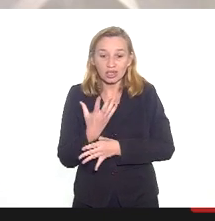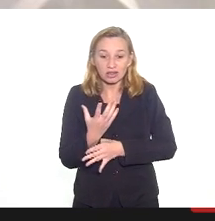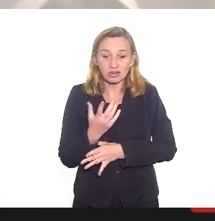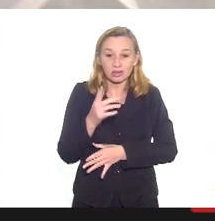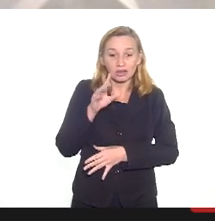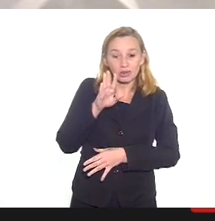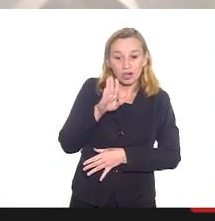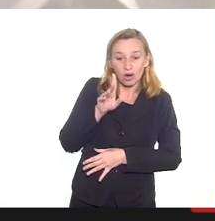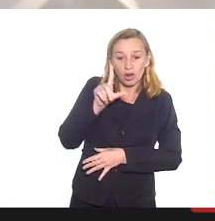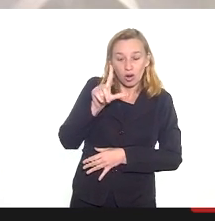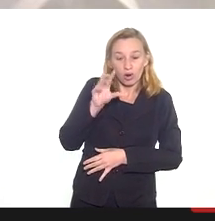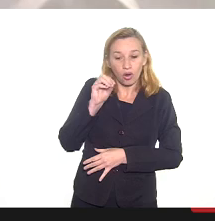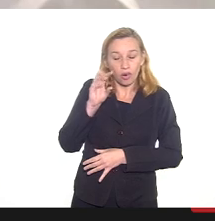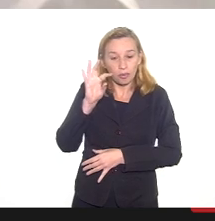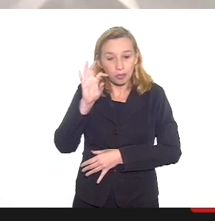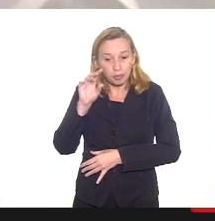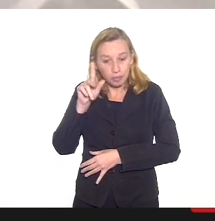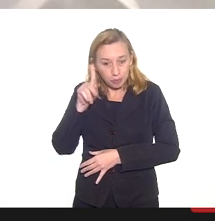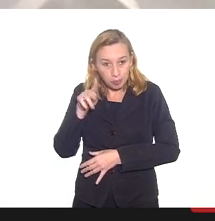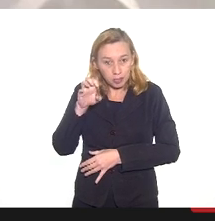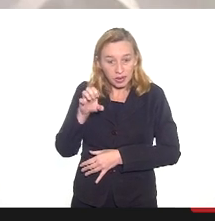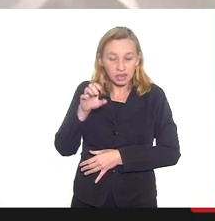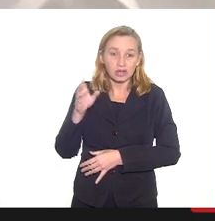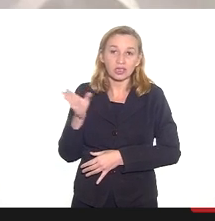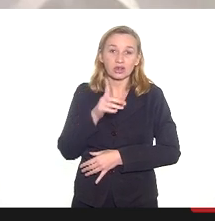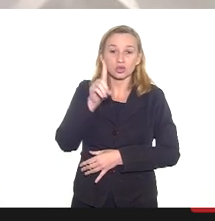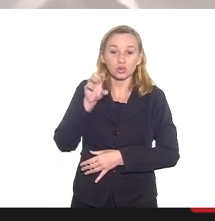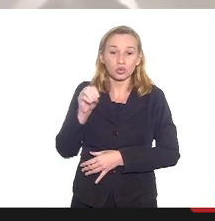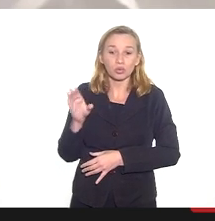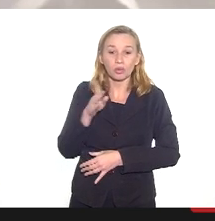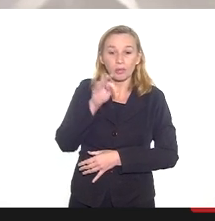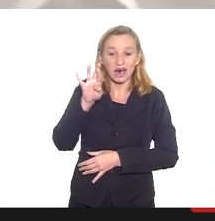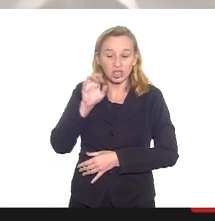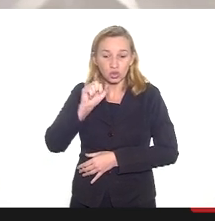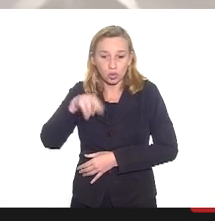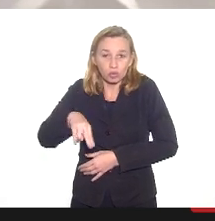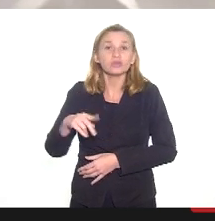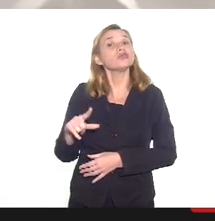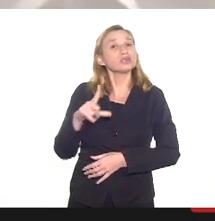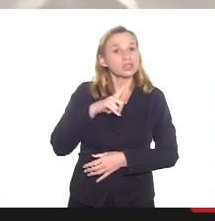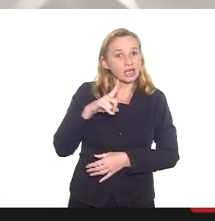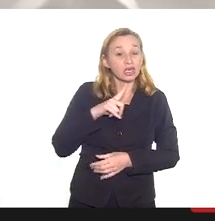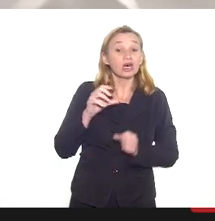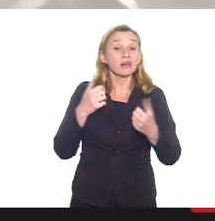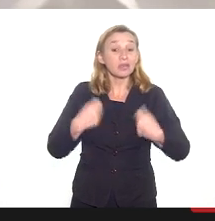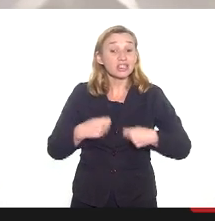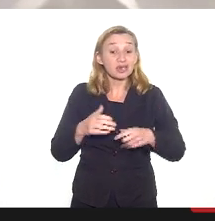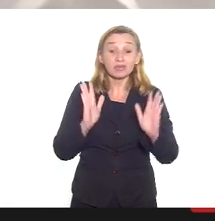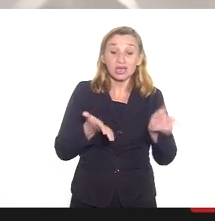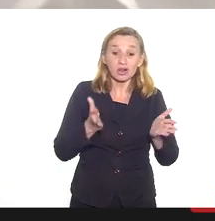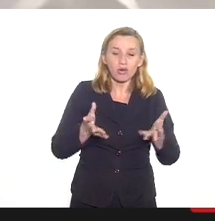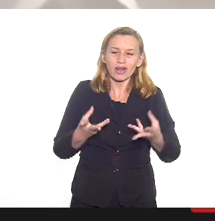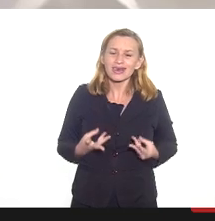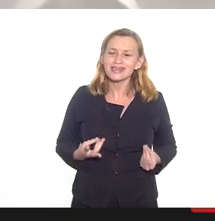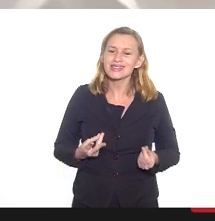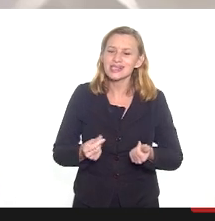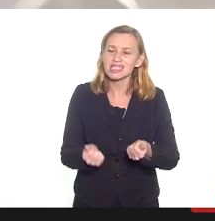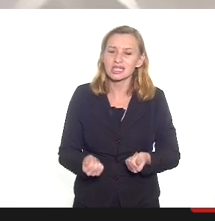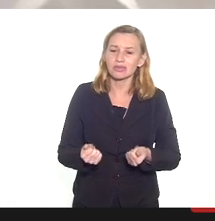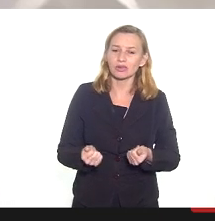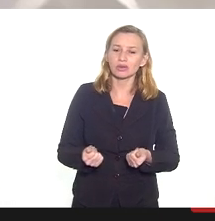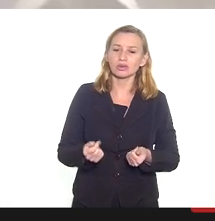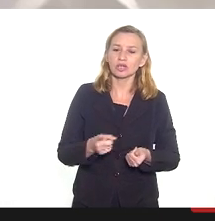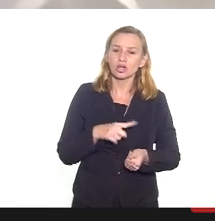batom. Então, essa legislação existe. O que a gente precisa verdadeiramente é sensibilizar os